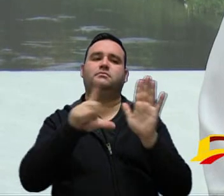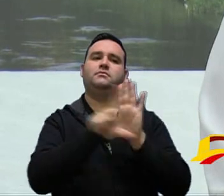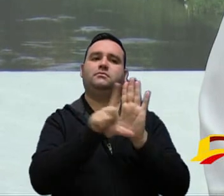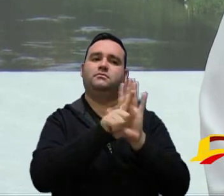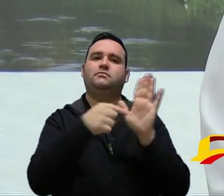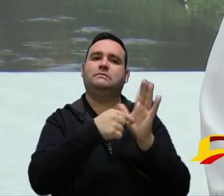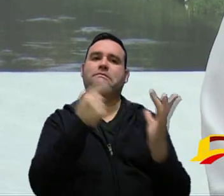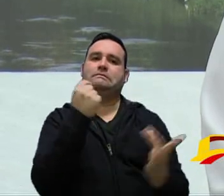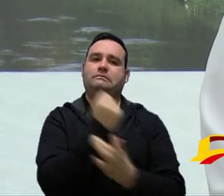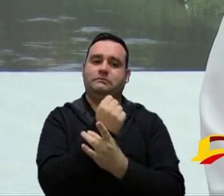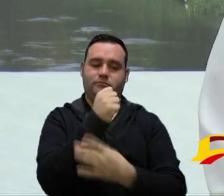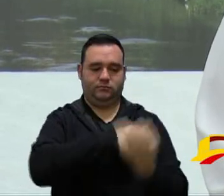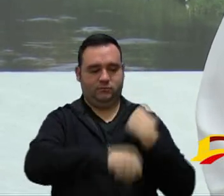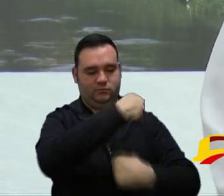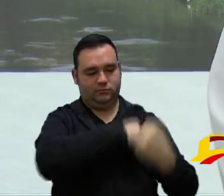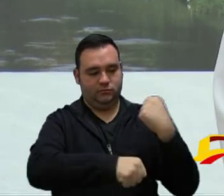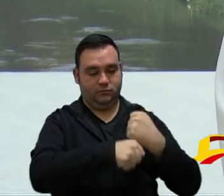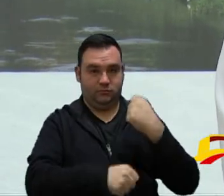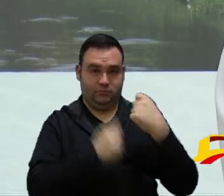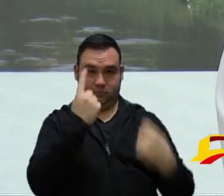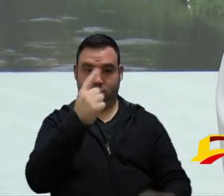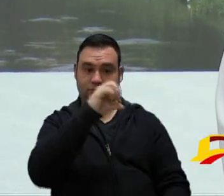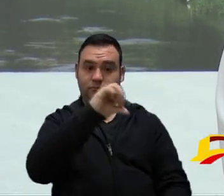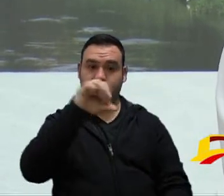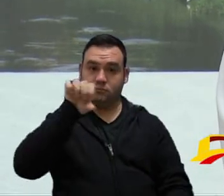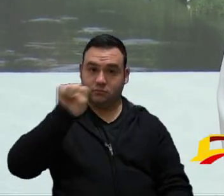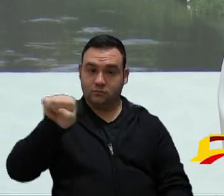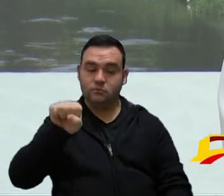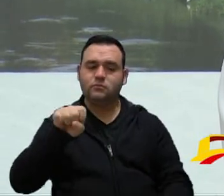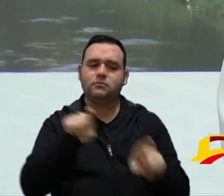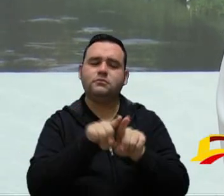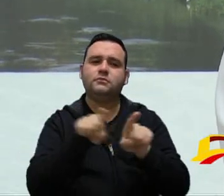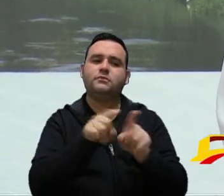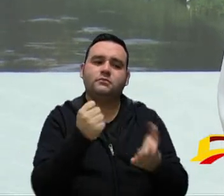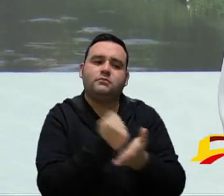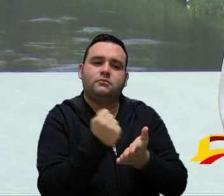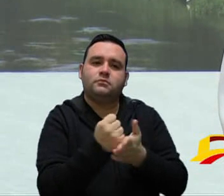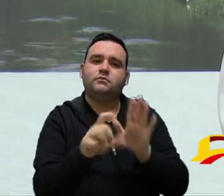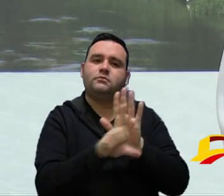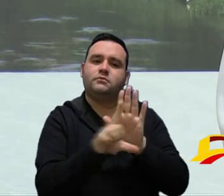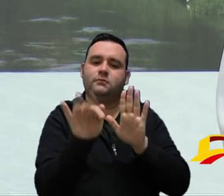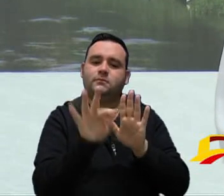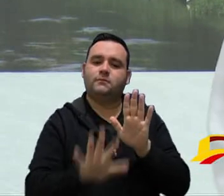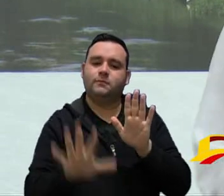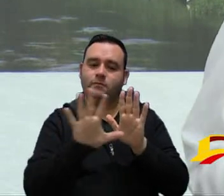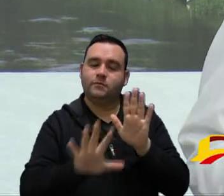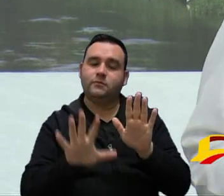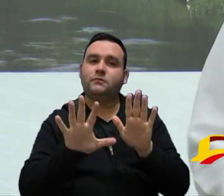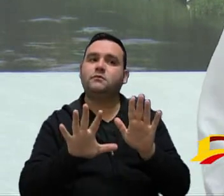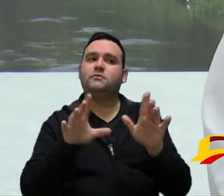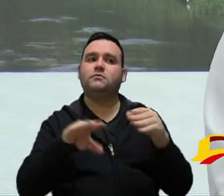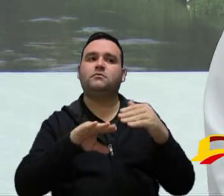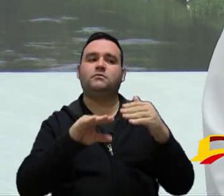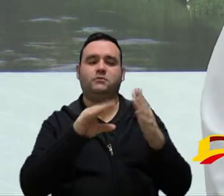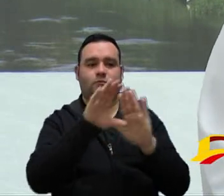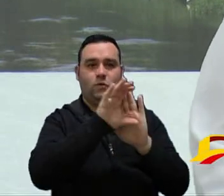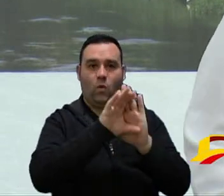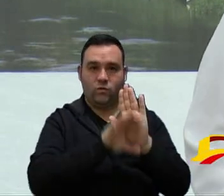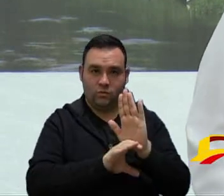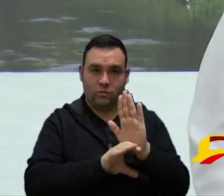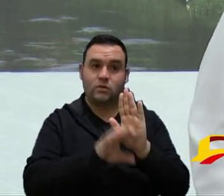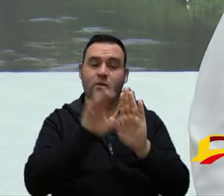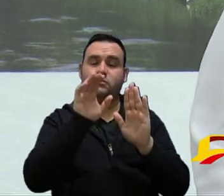constituição federal de 1998 e regulada por leis federais as constituições